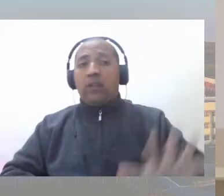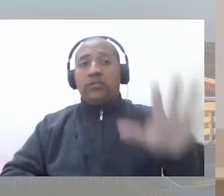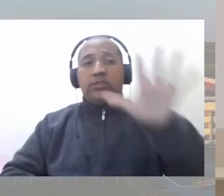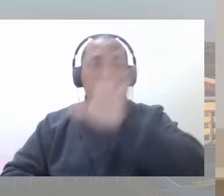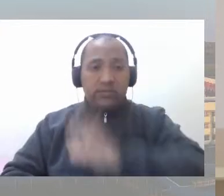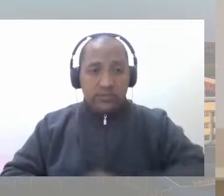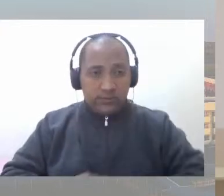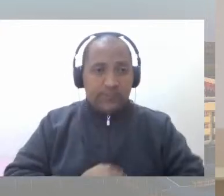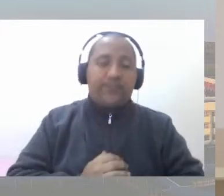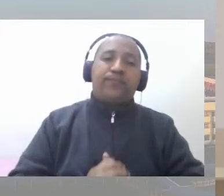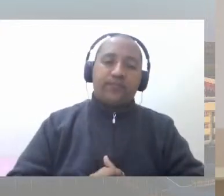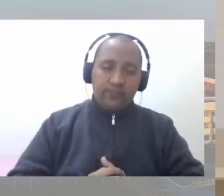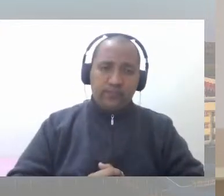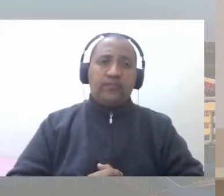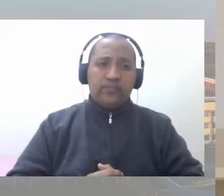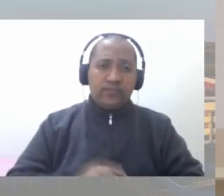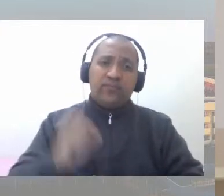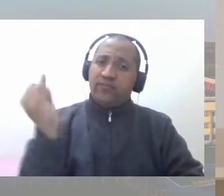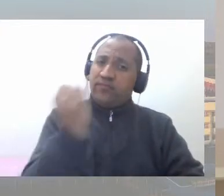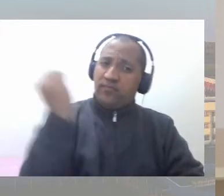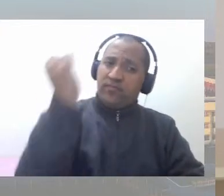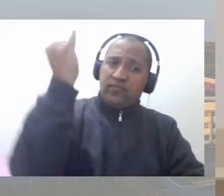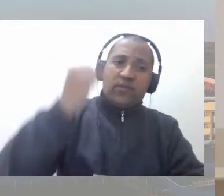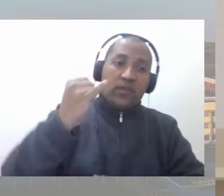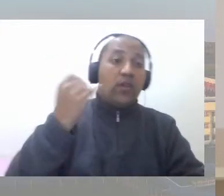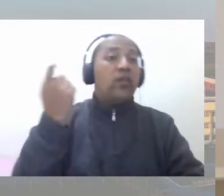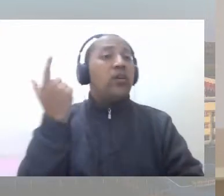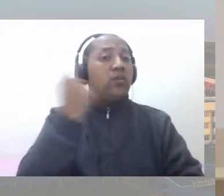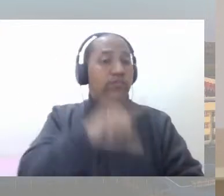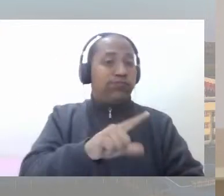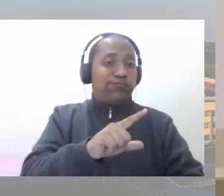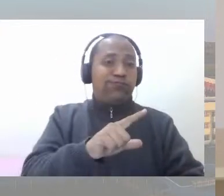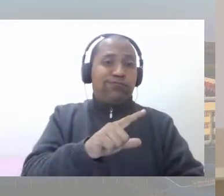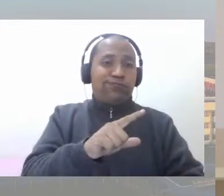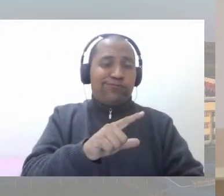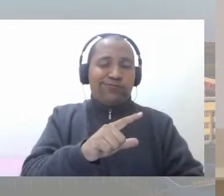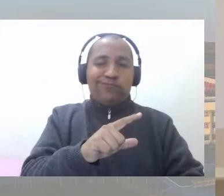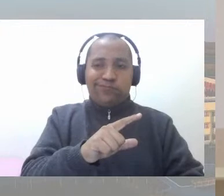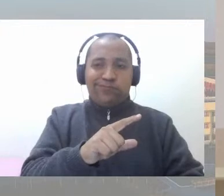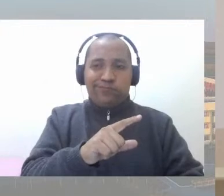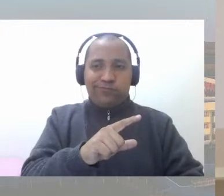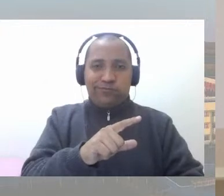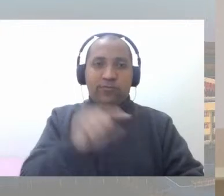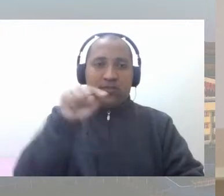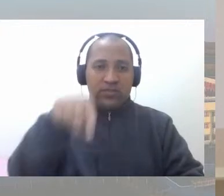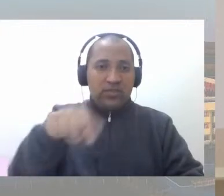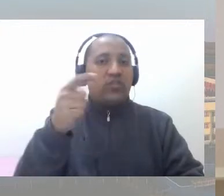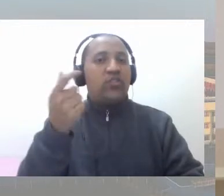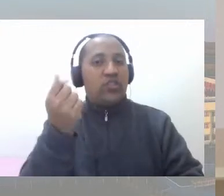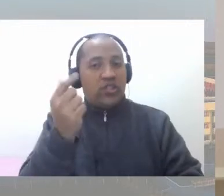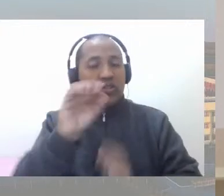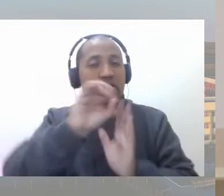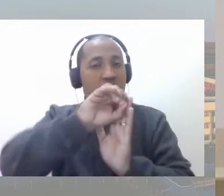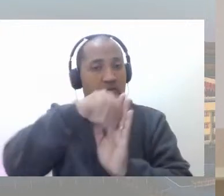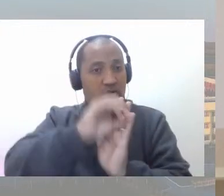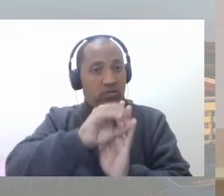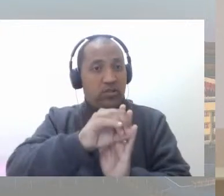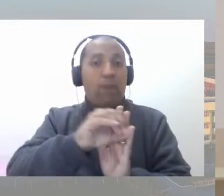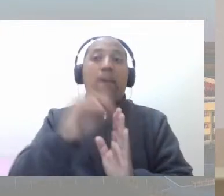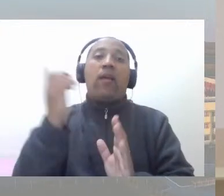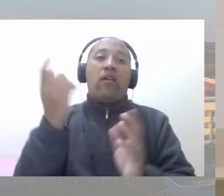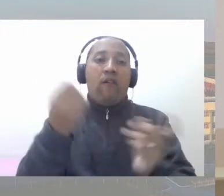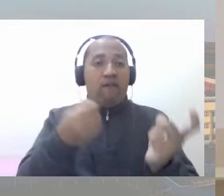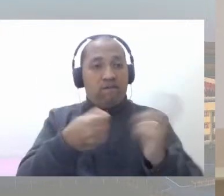isso foi importante para que chegasse na recomposição. Então, é sempre importante a gente fazer